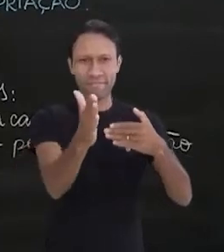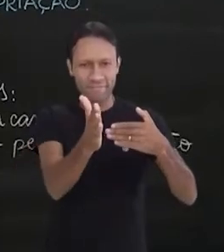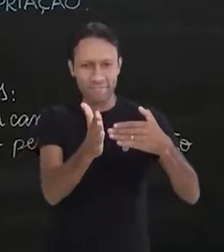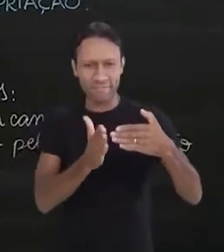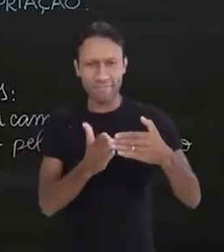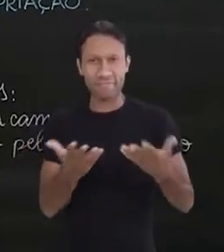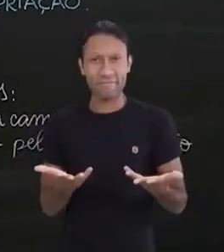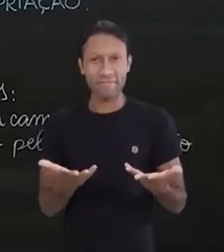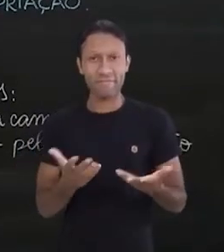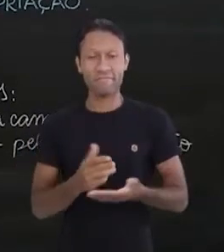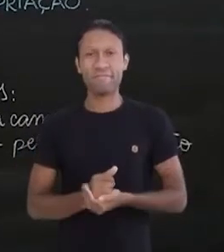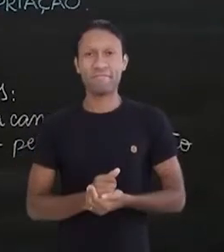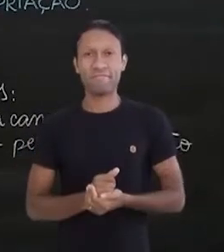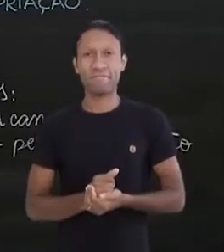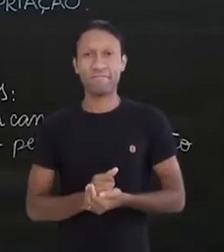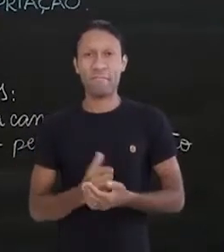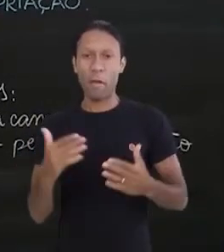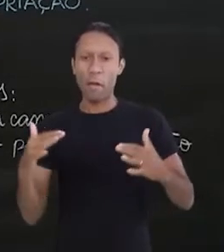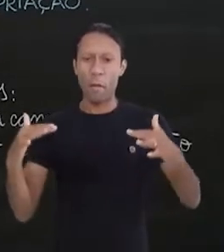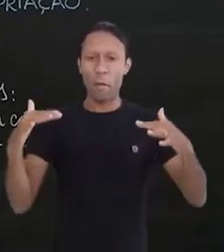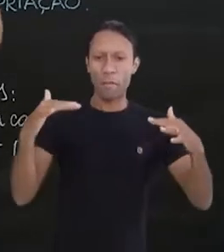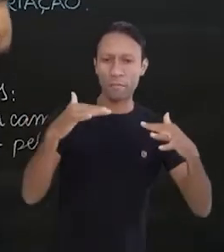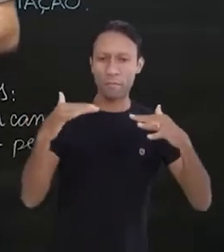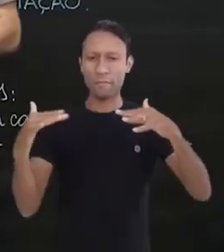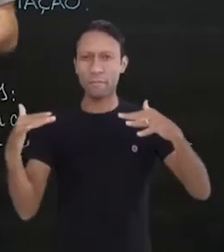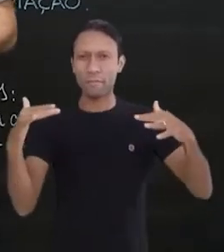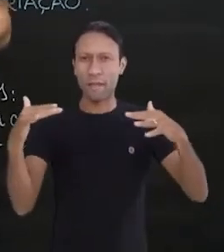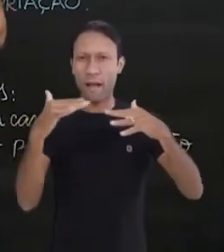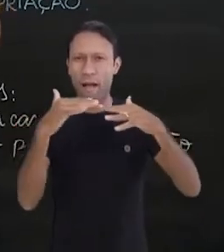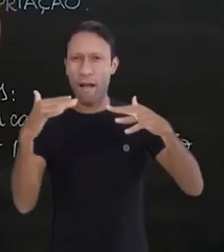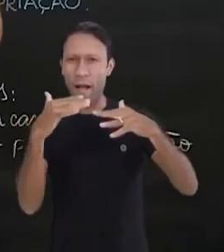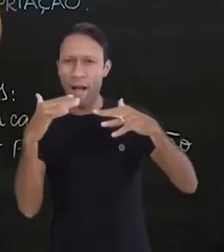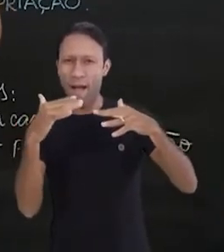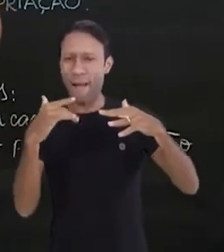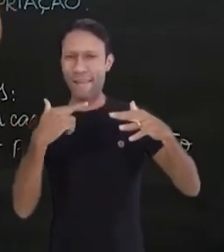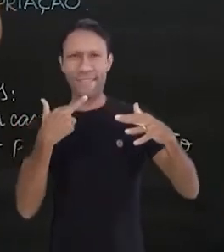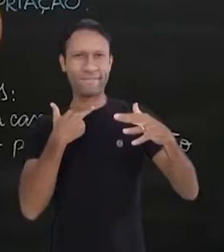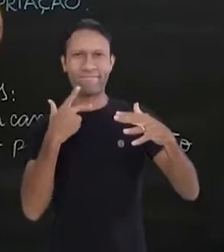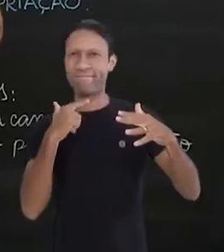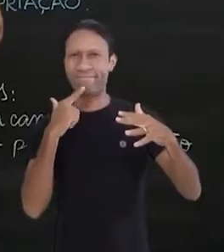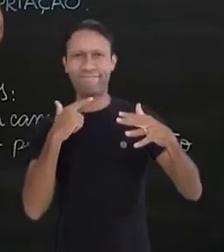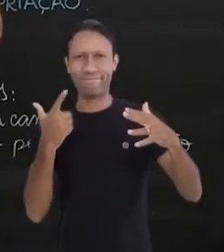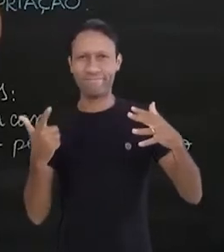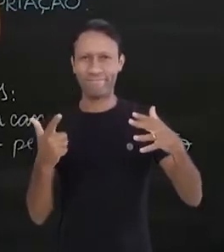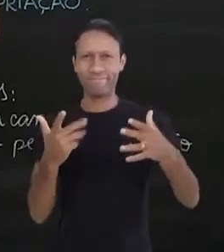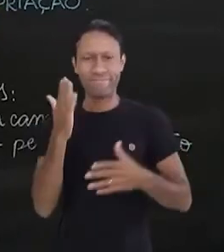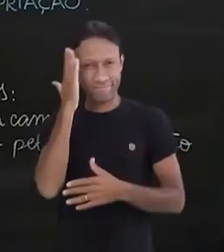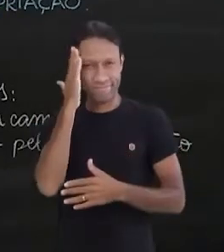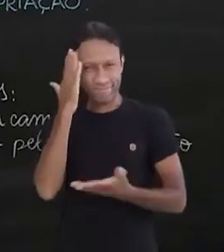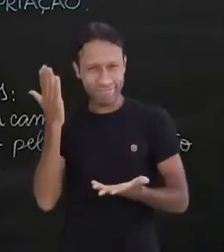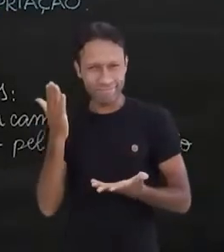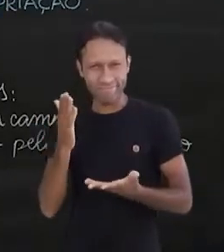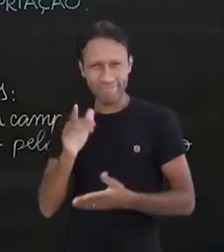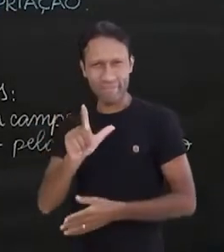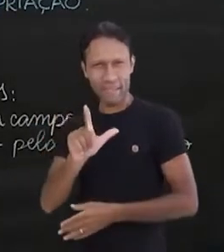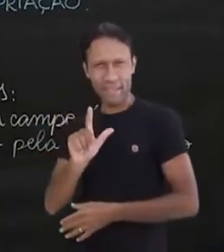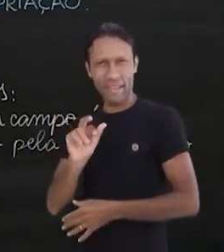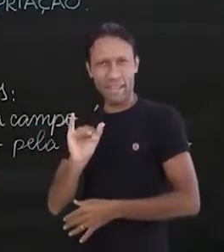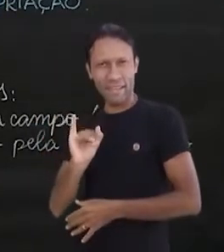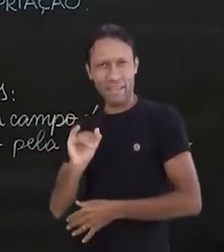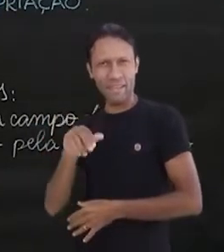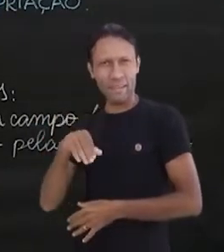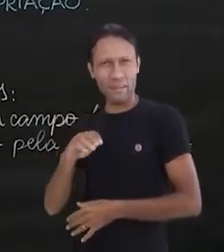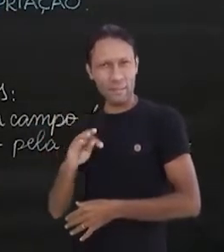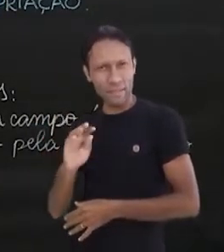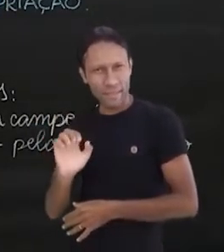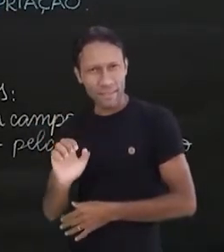chão que acaba um não tentando ultrapassar aí o limite do outro. Está entendendo o lance de limite?